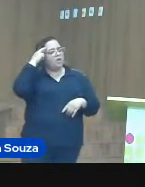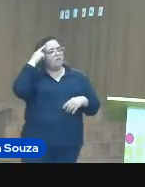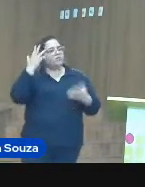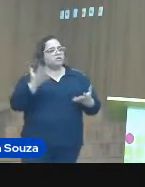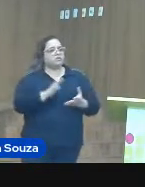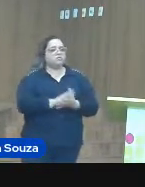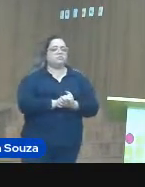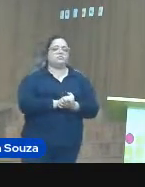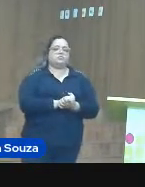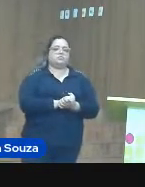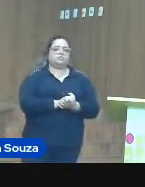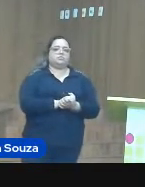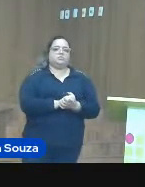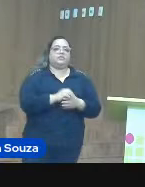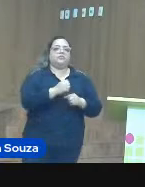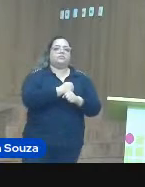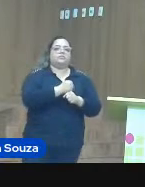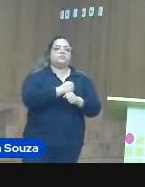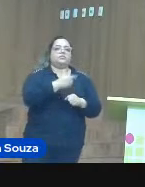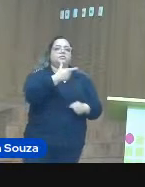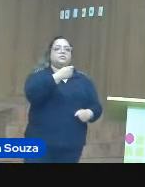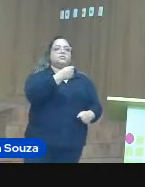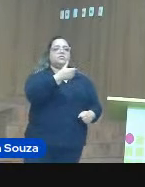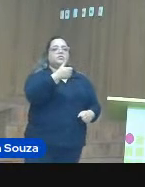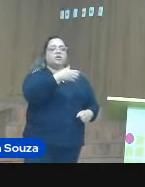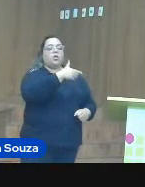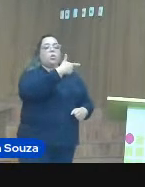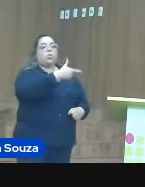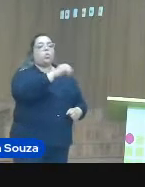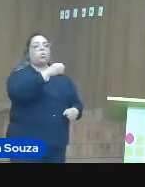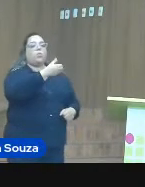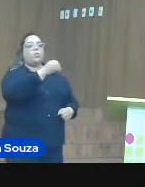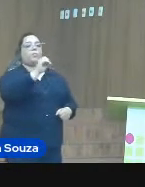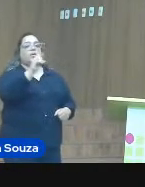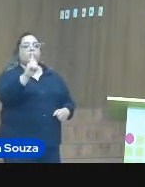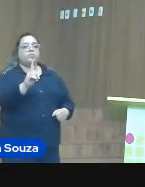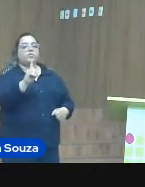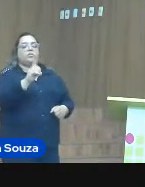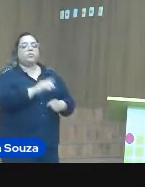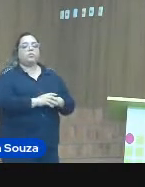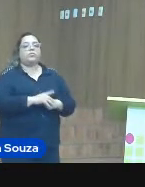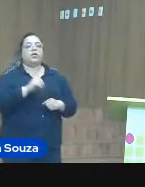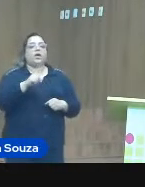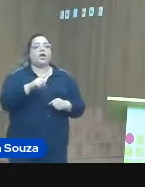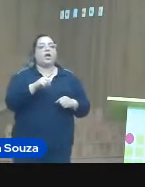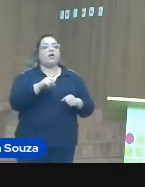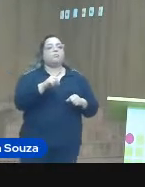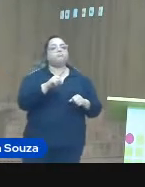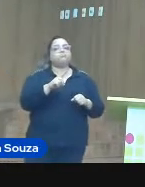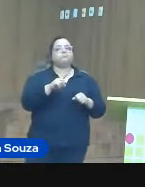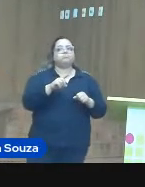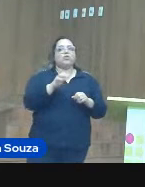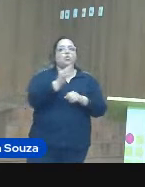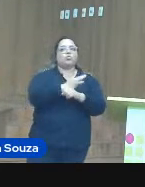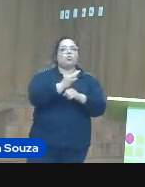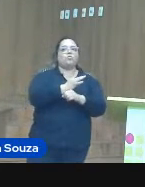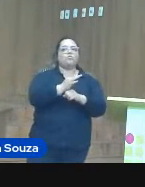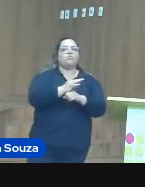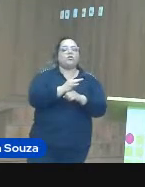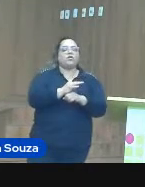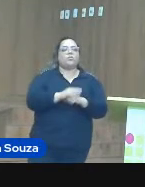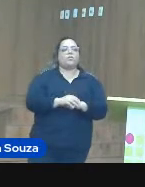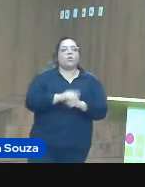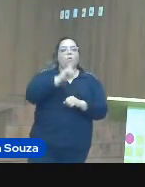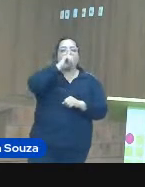2001, o Odisseia no Espaço. O vilão desse filme é o computador. Então isso aí mostra,